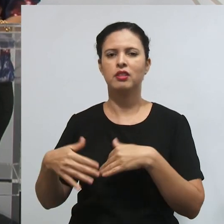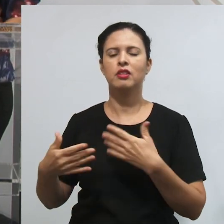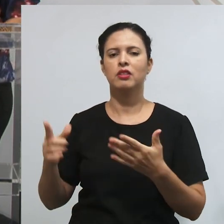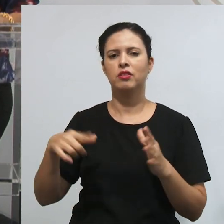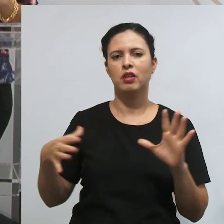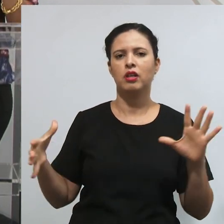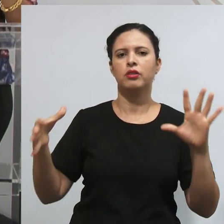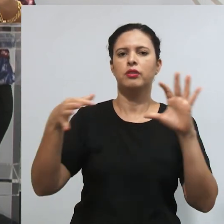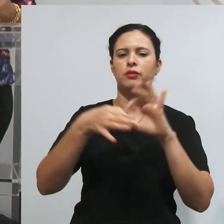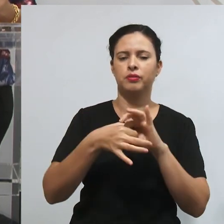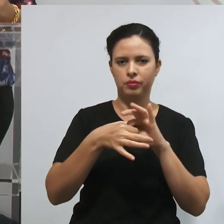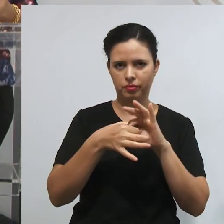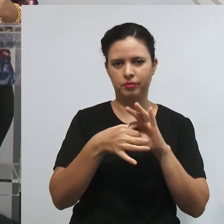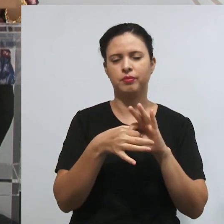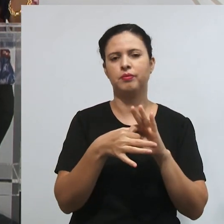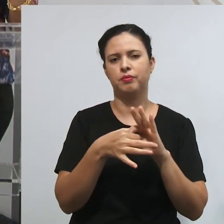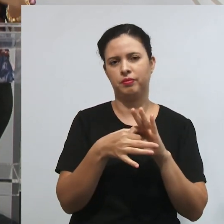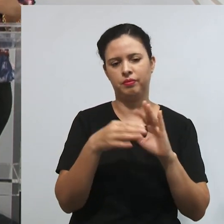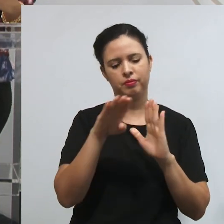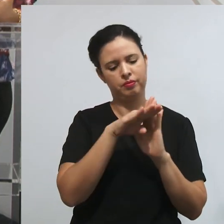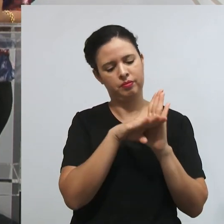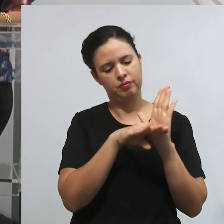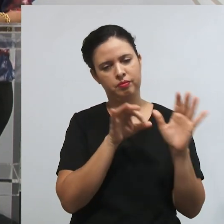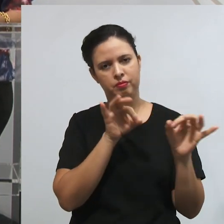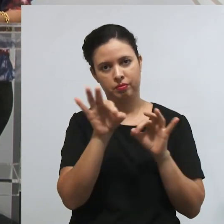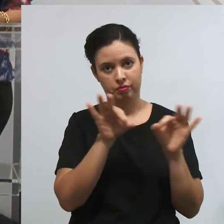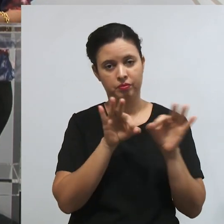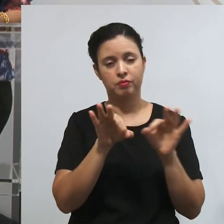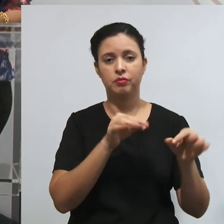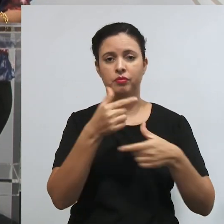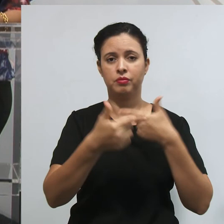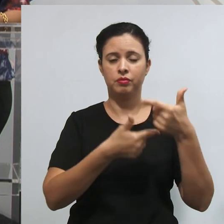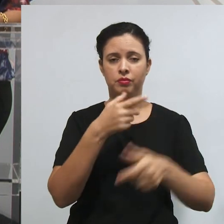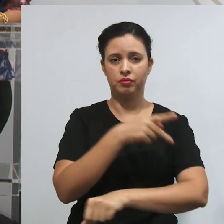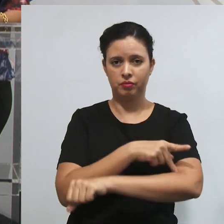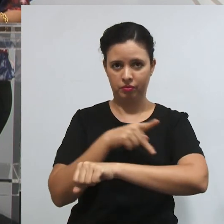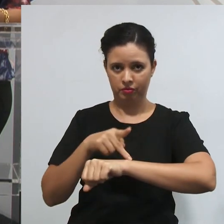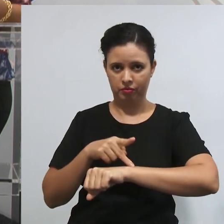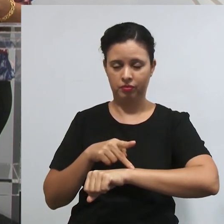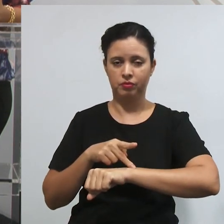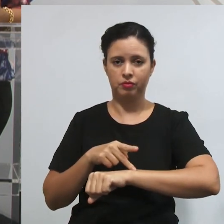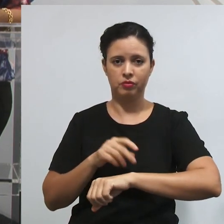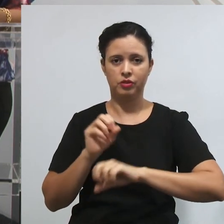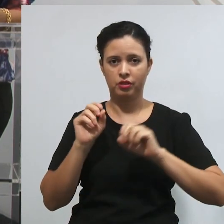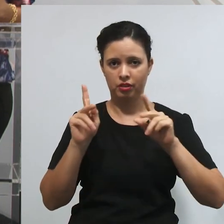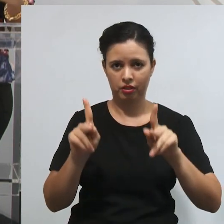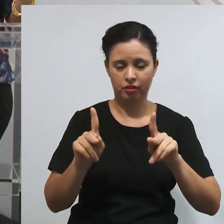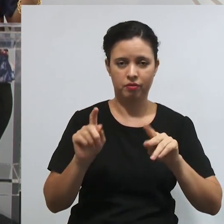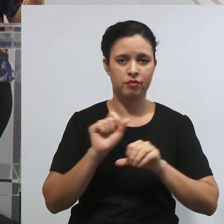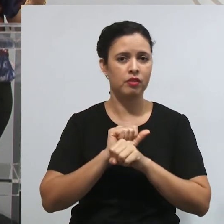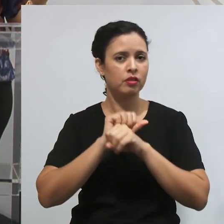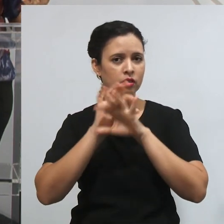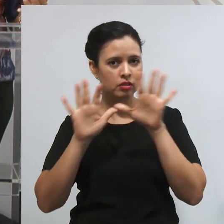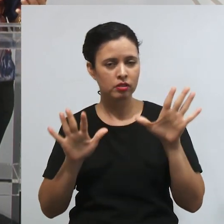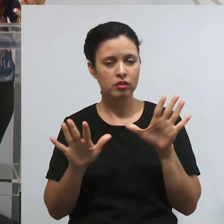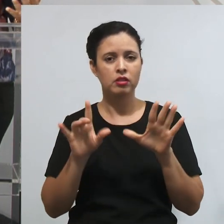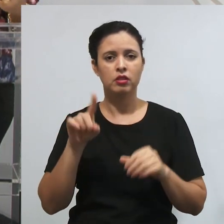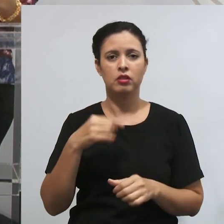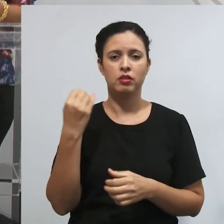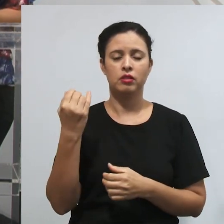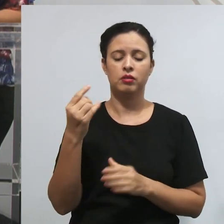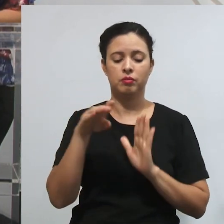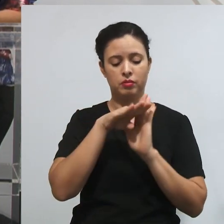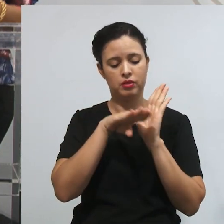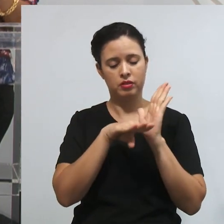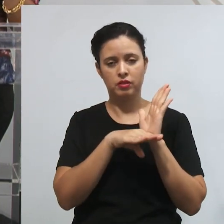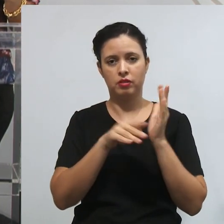faz parte também da organização do trabalho pedagógico. Então, a gente quer deixar bem claro que tanto o planejamento